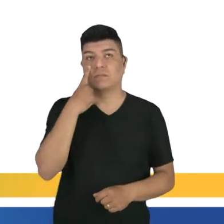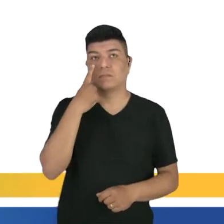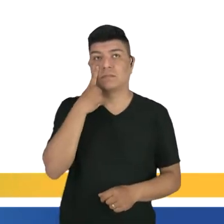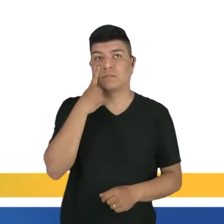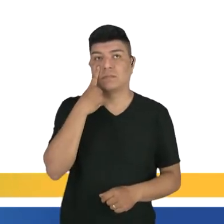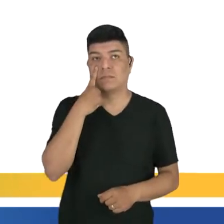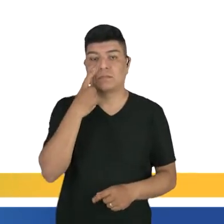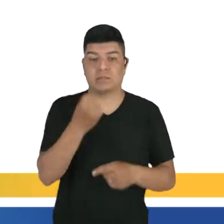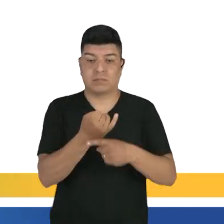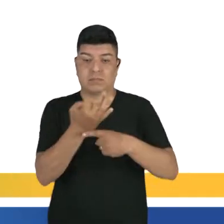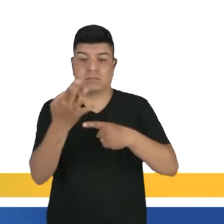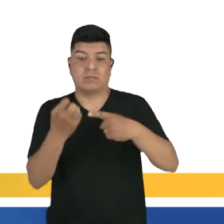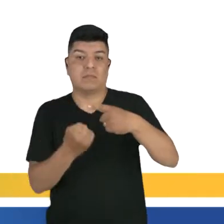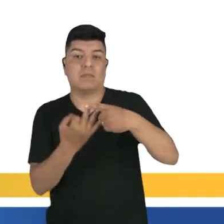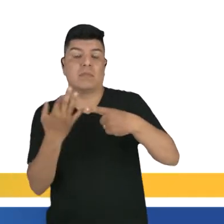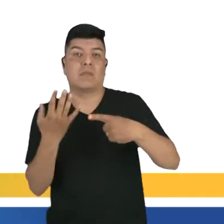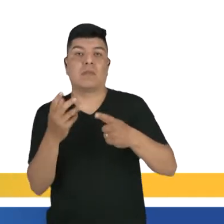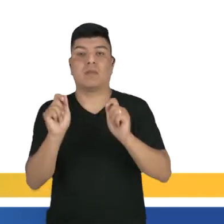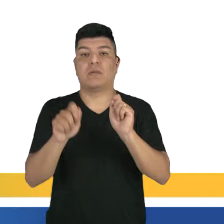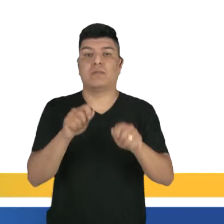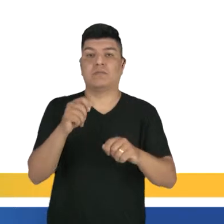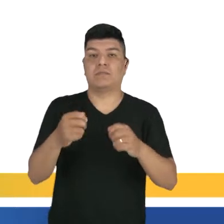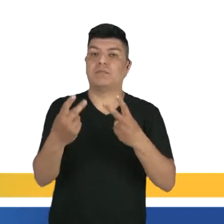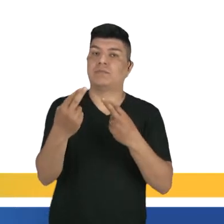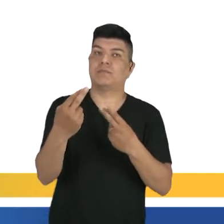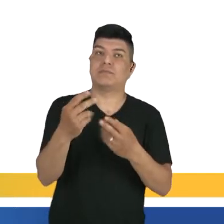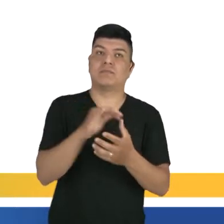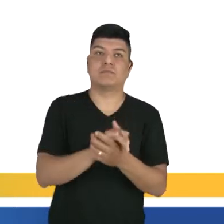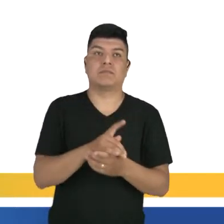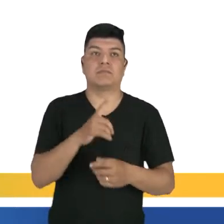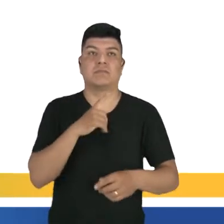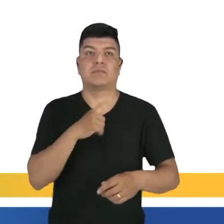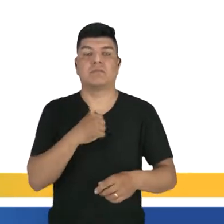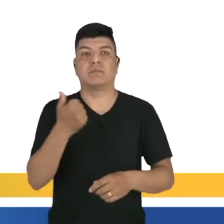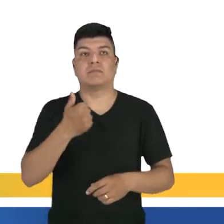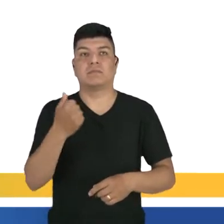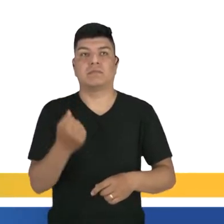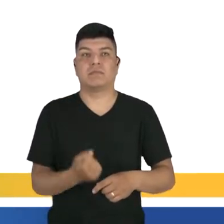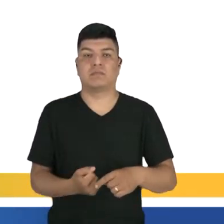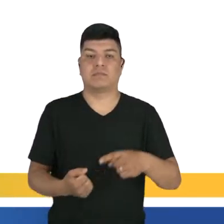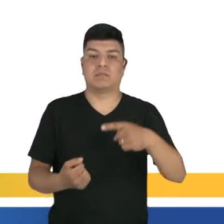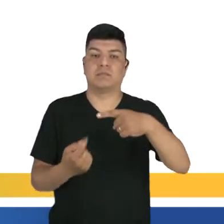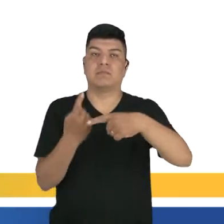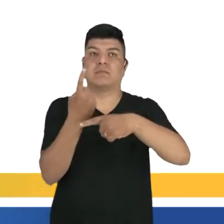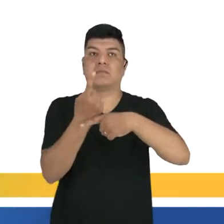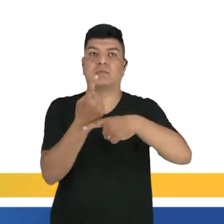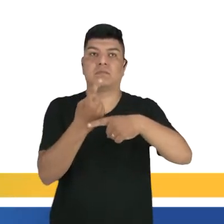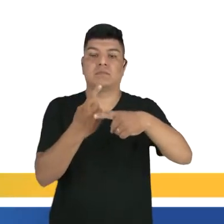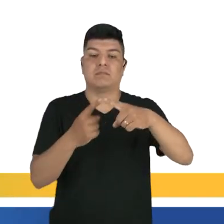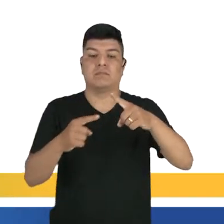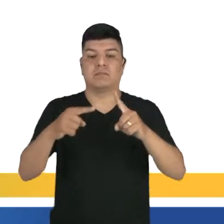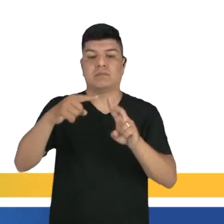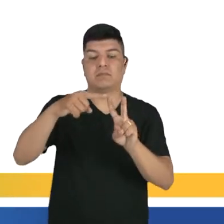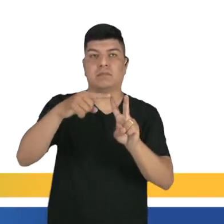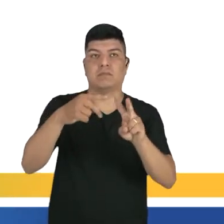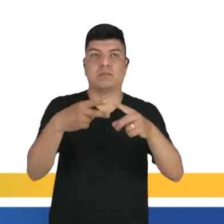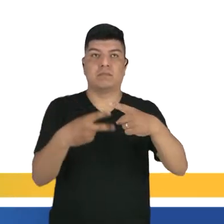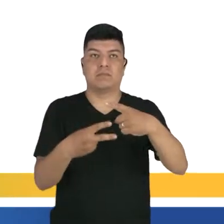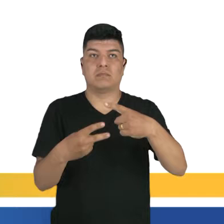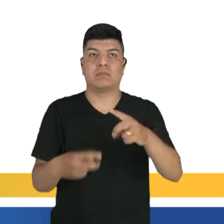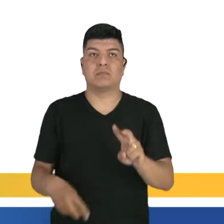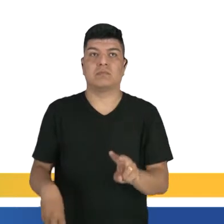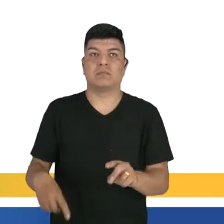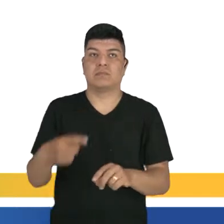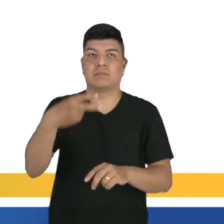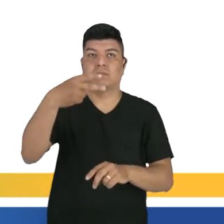Observem as seguintes frações. O que podemos notar de comum entre elas? Então, eu tenho a primeira aí, 1 sobre raiz de 2. A segunda, 2 sobre